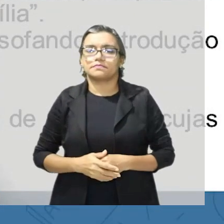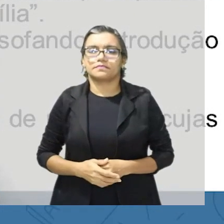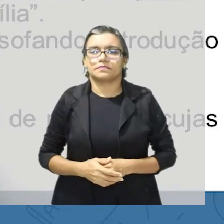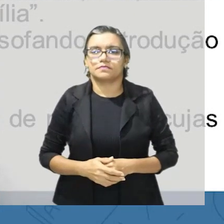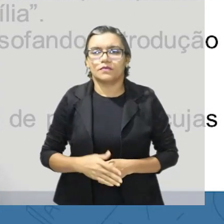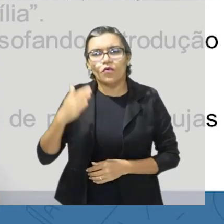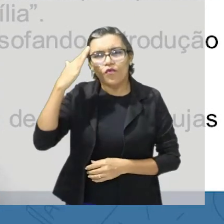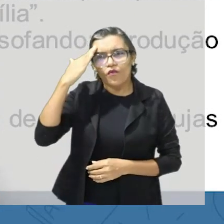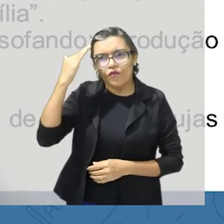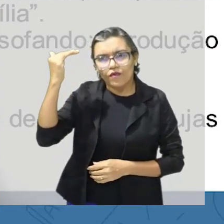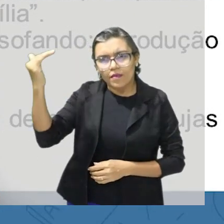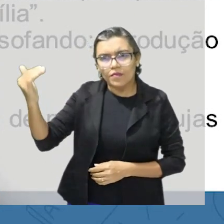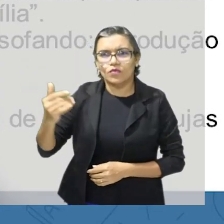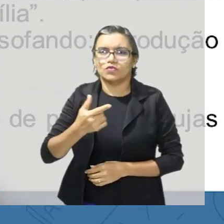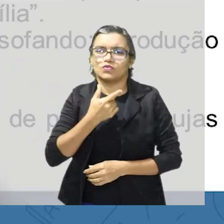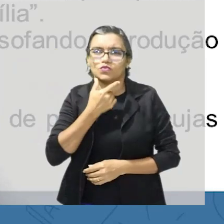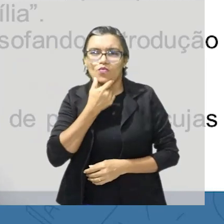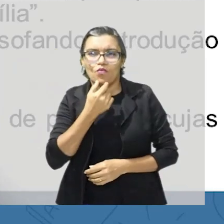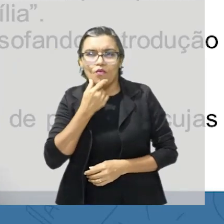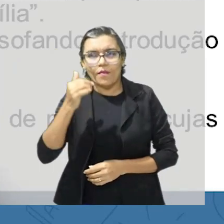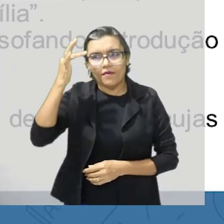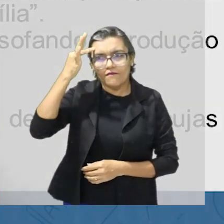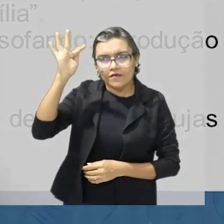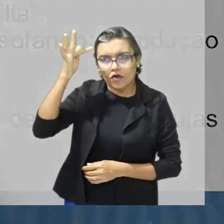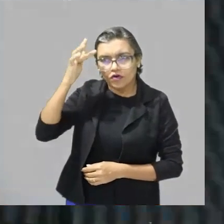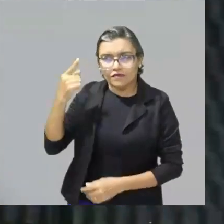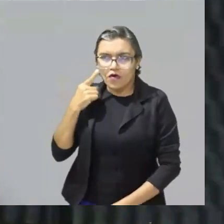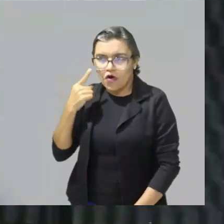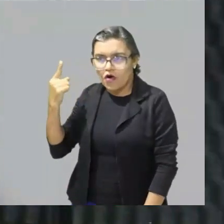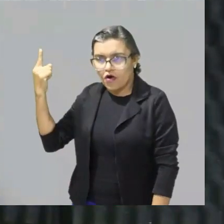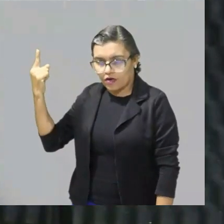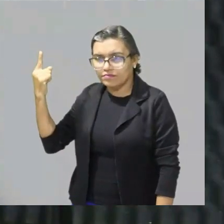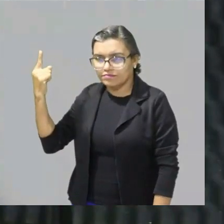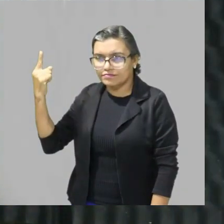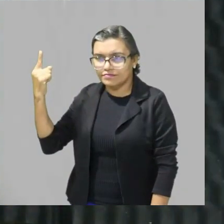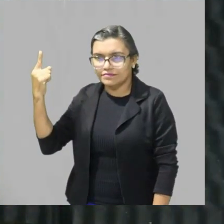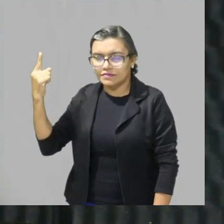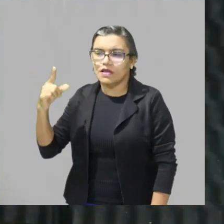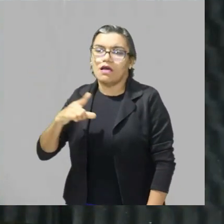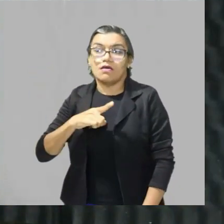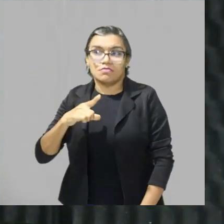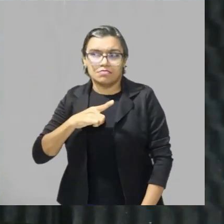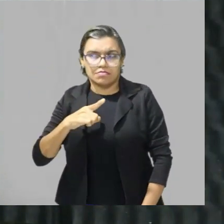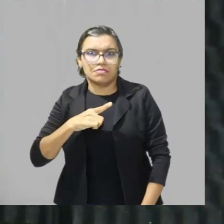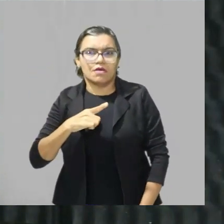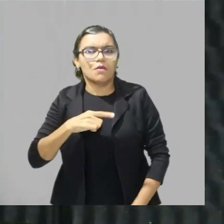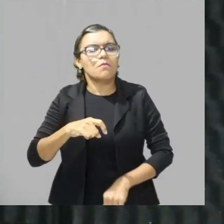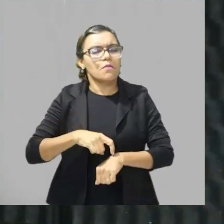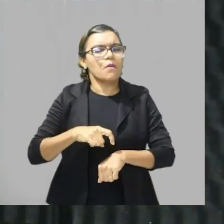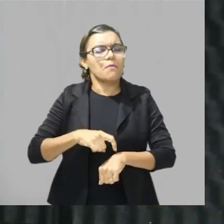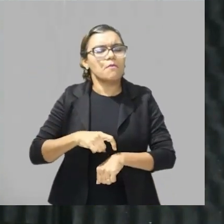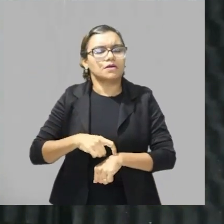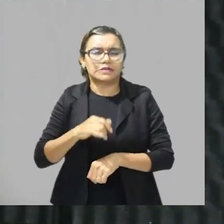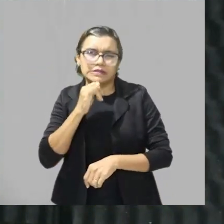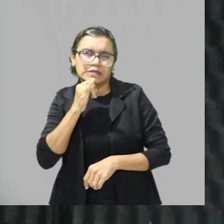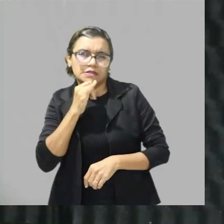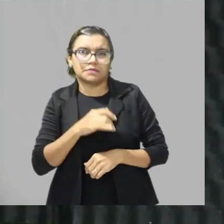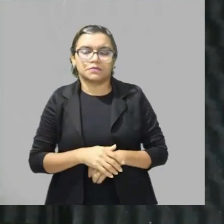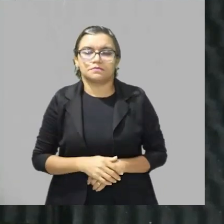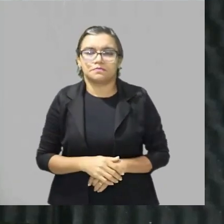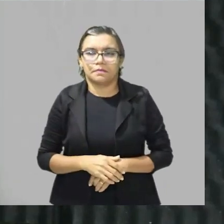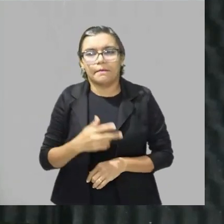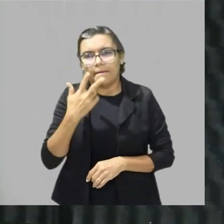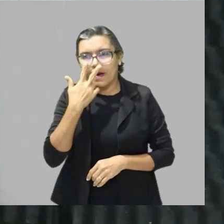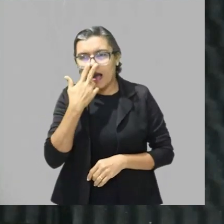o famoso Laurence colbert aqui é colocado uma situação Olha que coisa interessante vamos pegar uma situação de